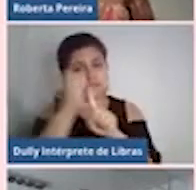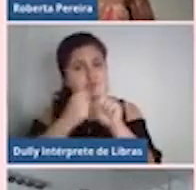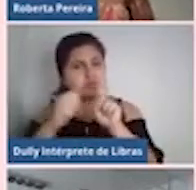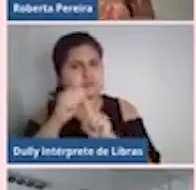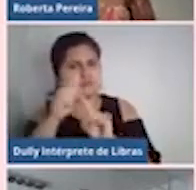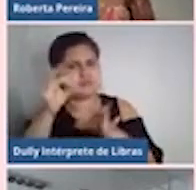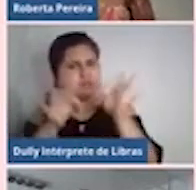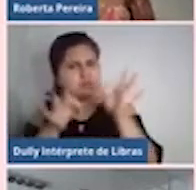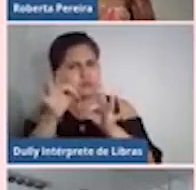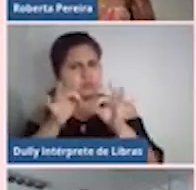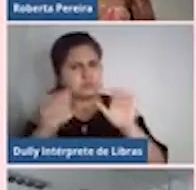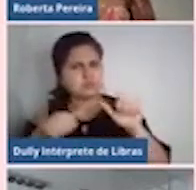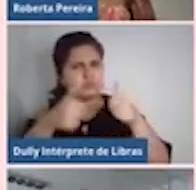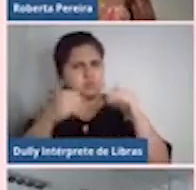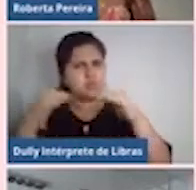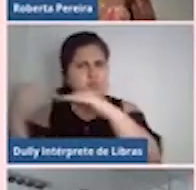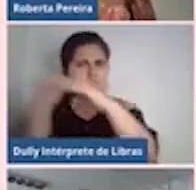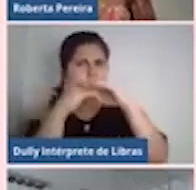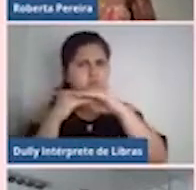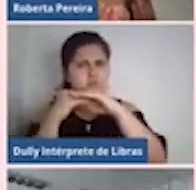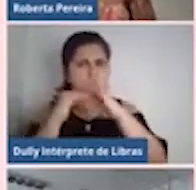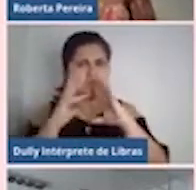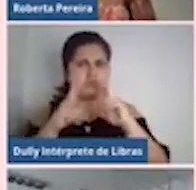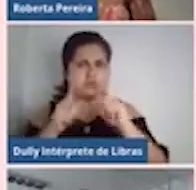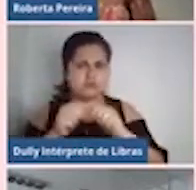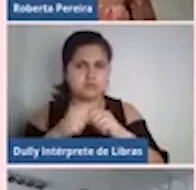mais justa e igualitária a todos.